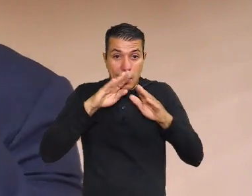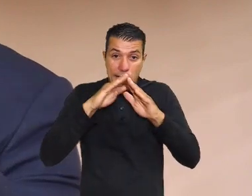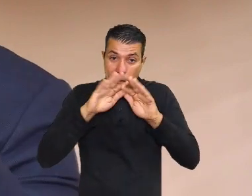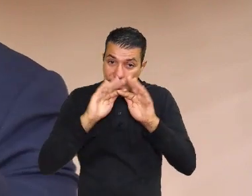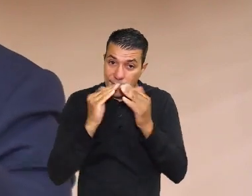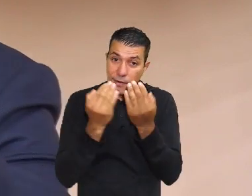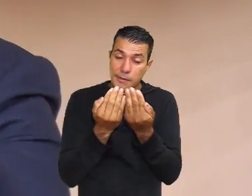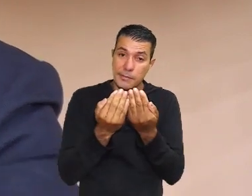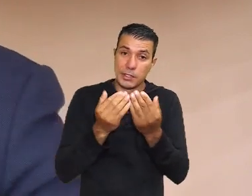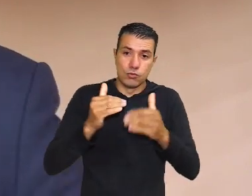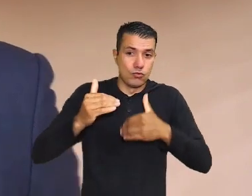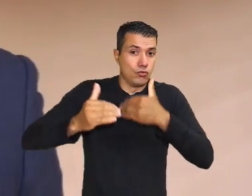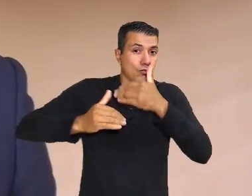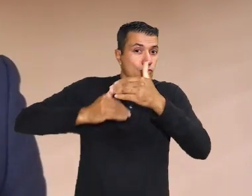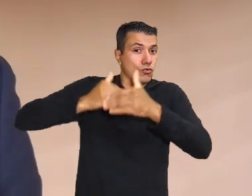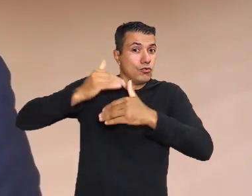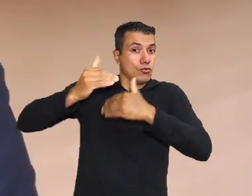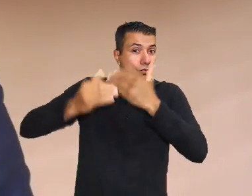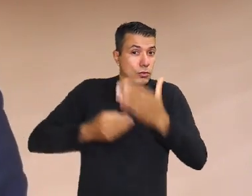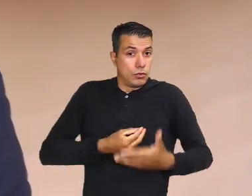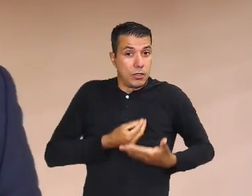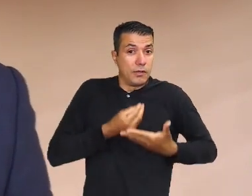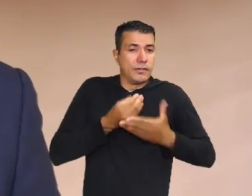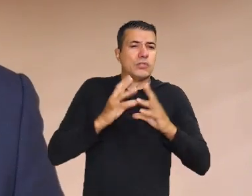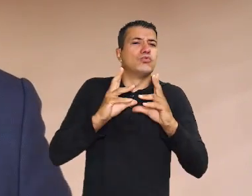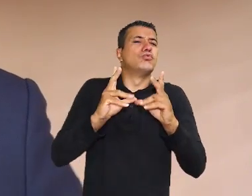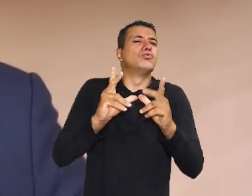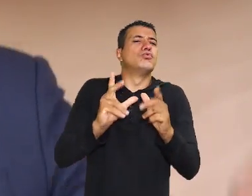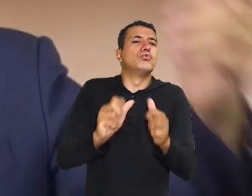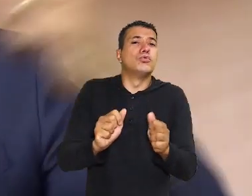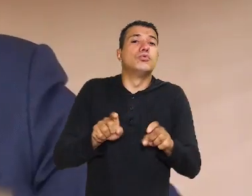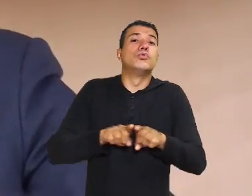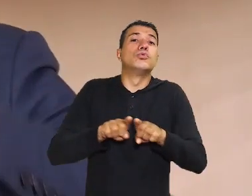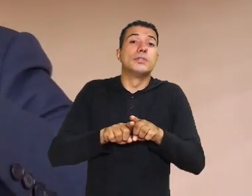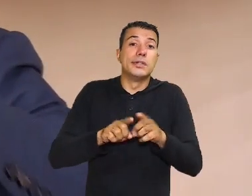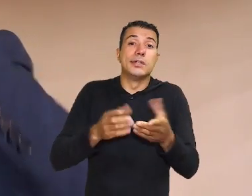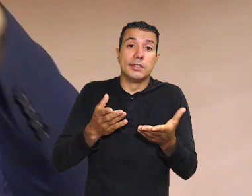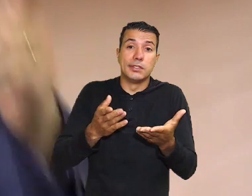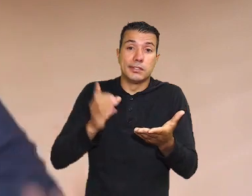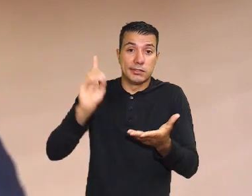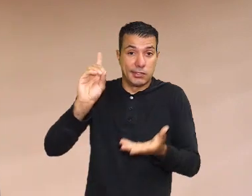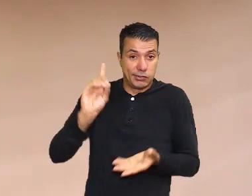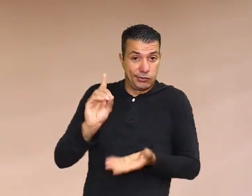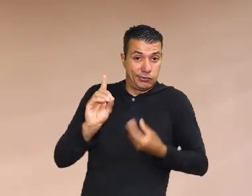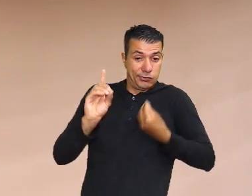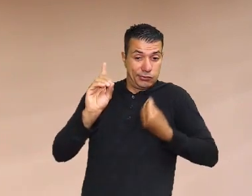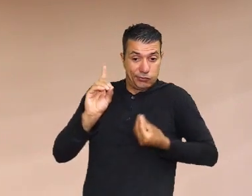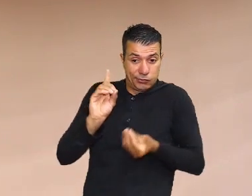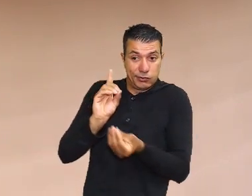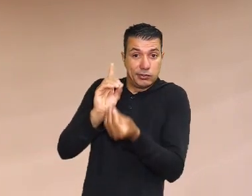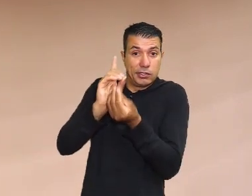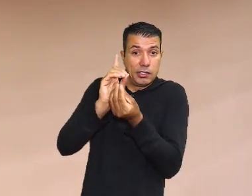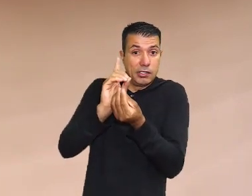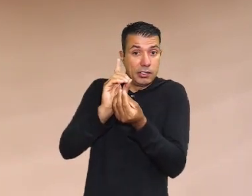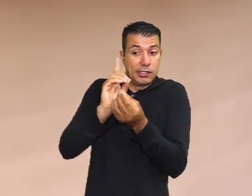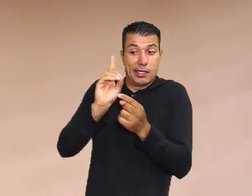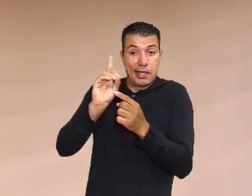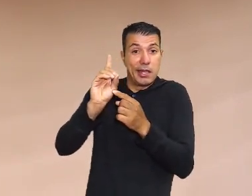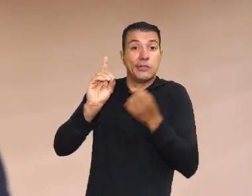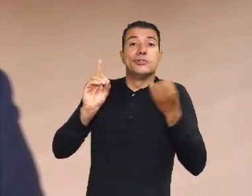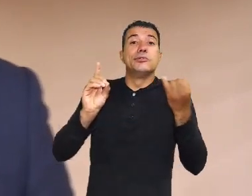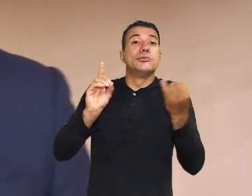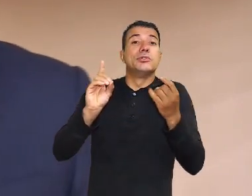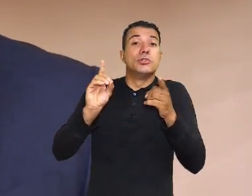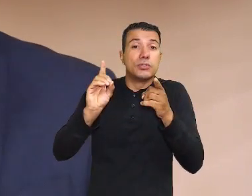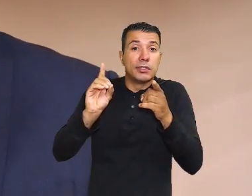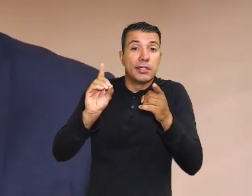e multiplicar na sua vida tudo aquilo que você entrega nas mãos de Deus. E para Deus, é muito importante que hoje